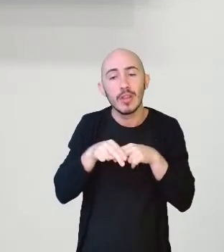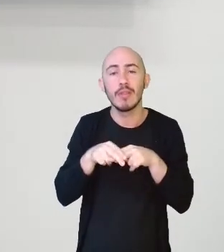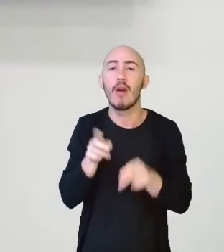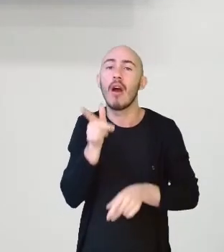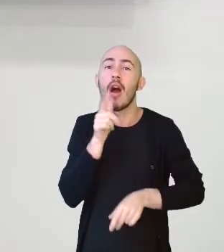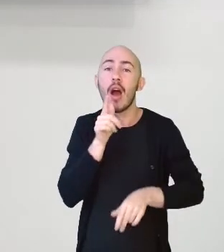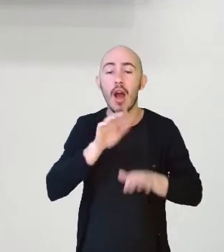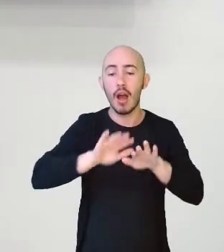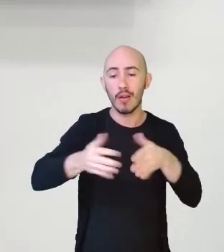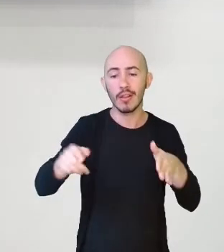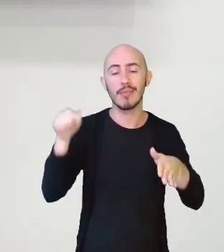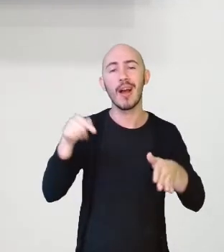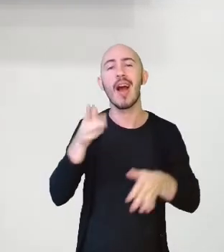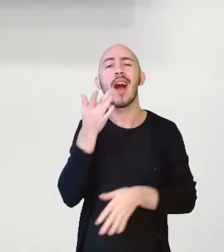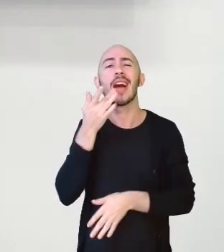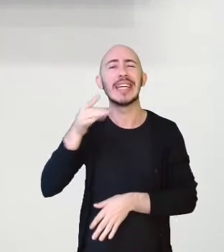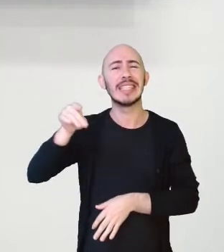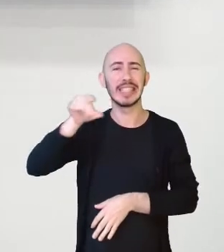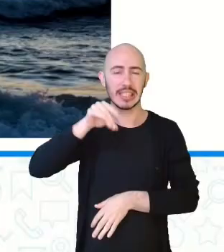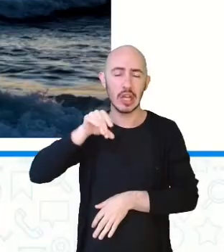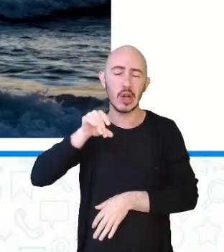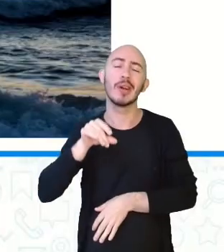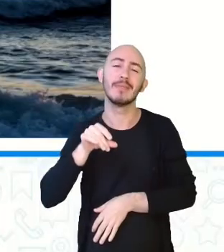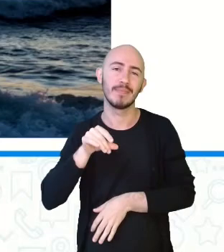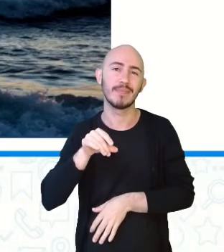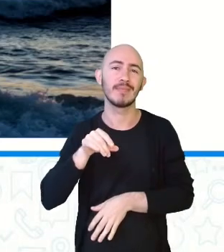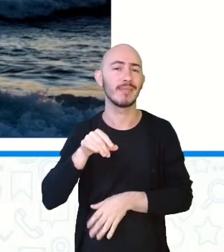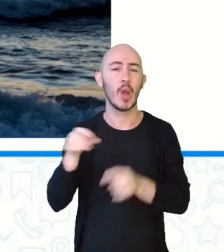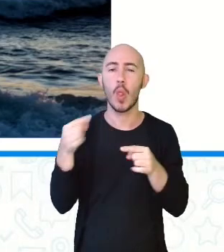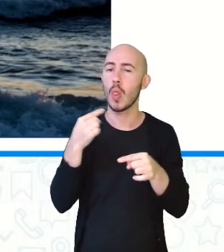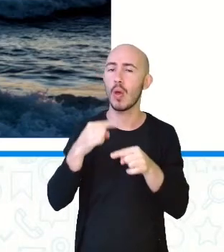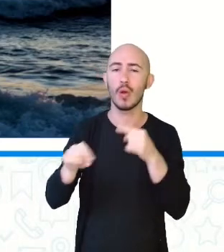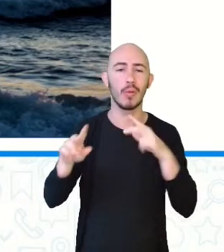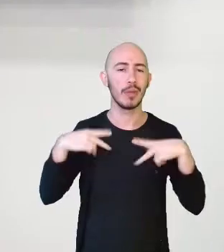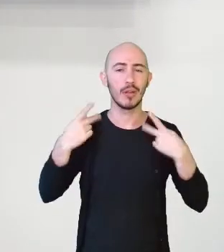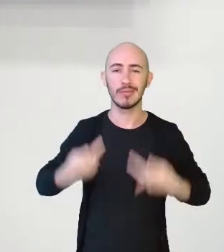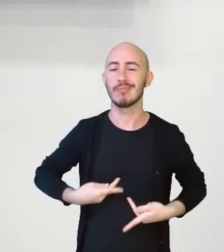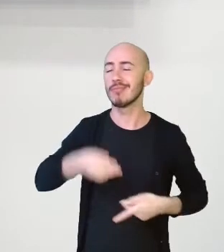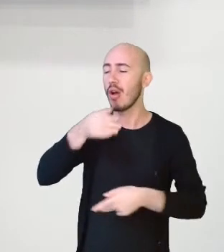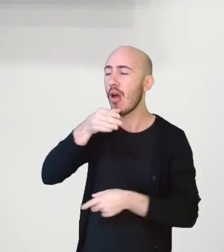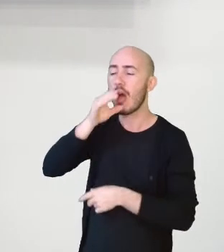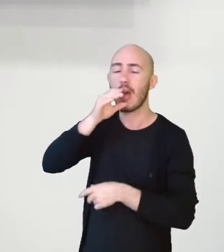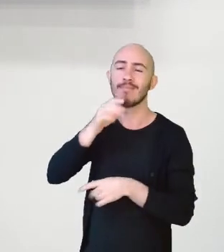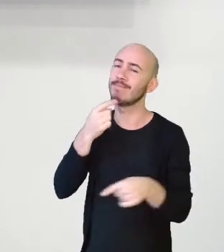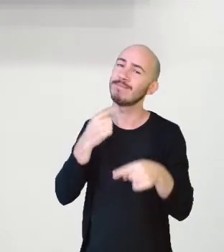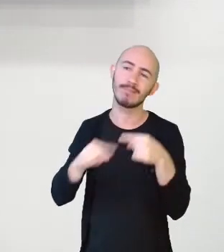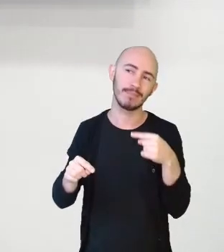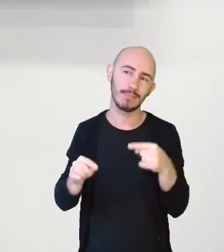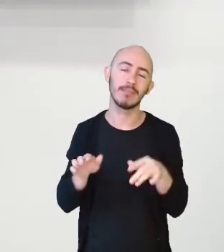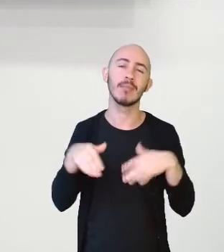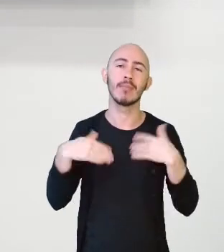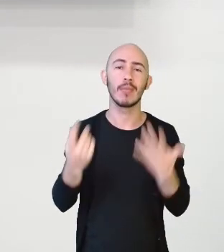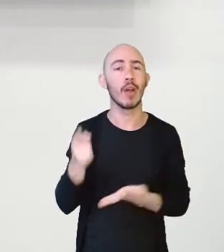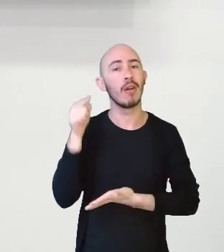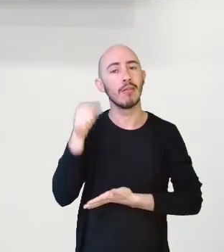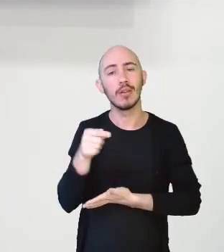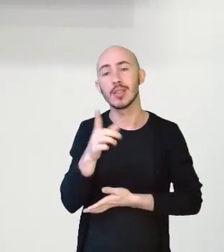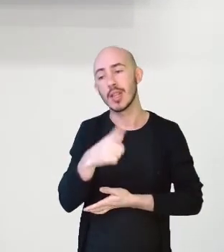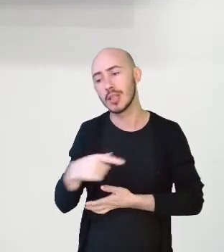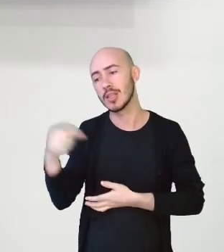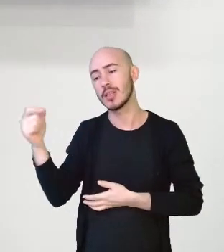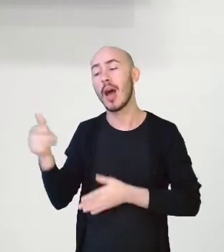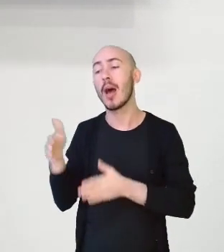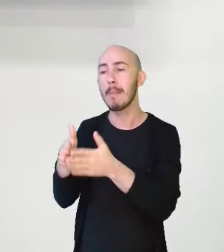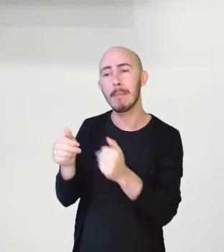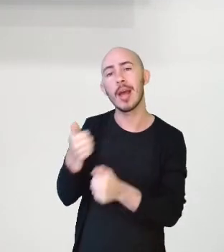mar é uma água salgada, ela não é apropriada para o ser humano tomar. Então você sai, pede a sua mãe, ou